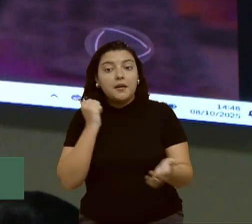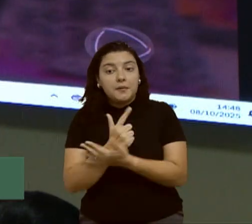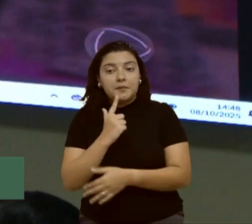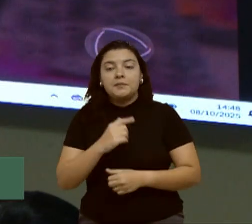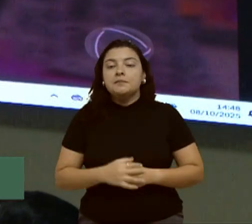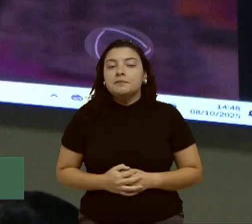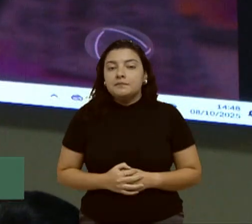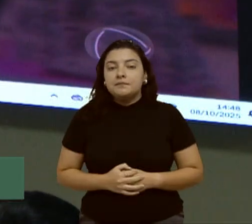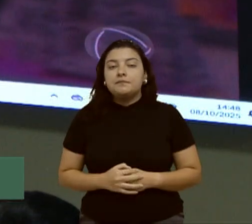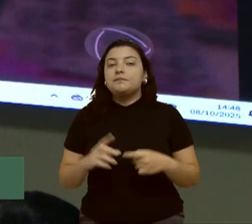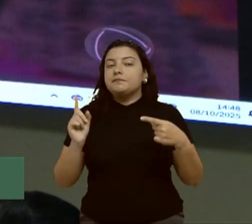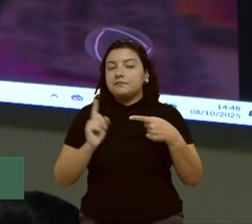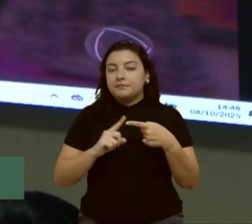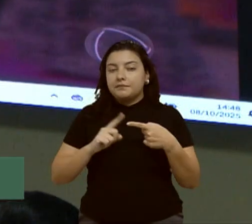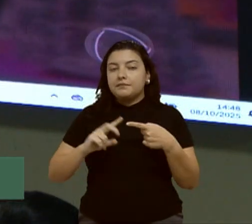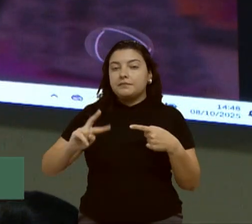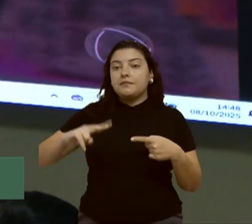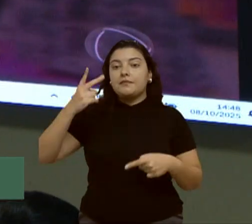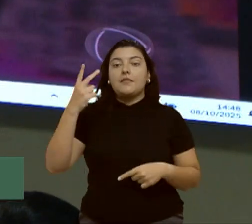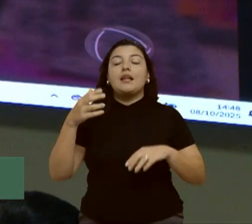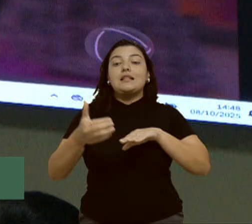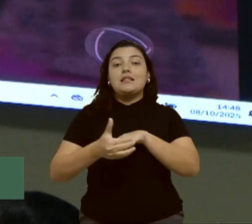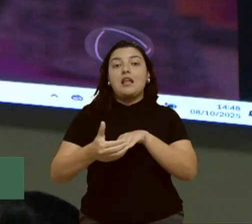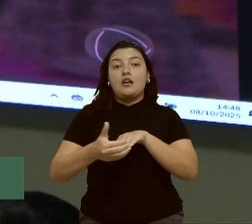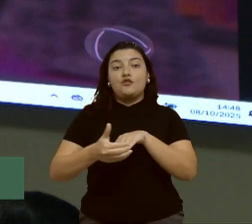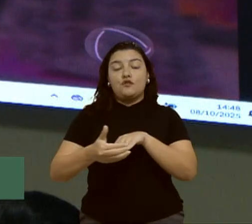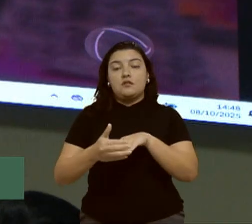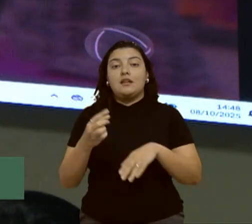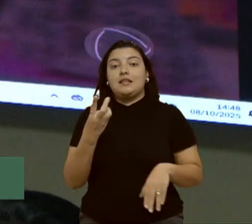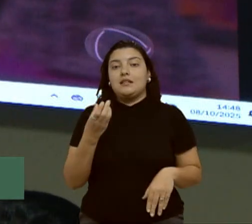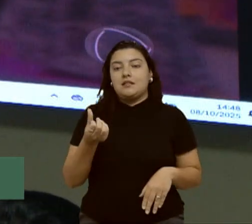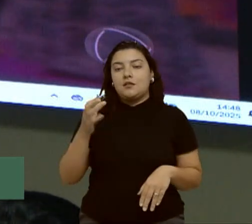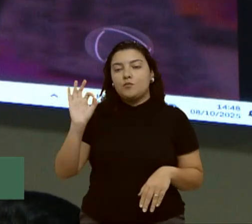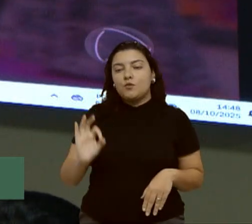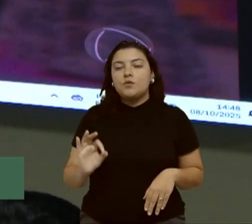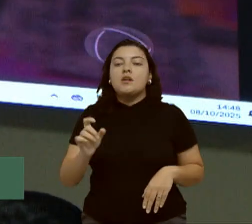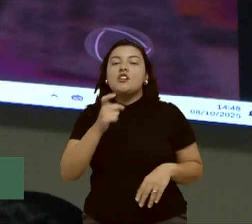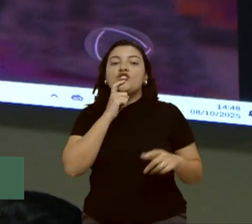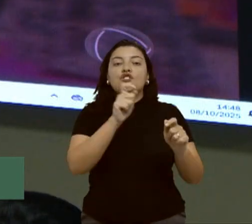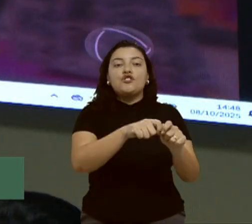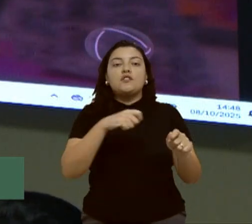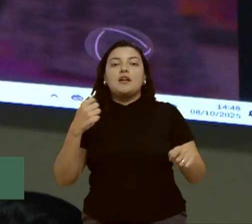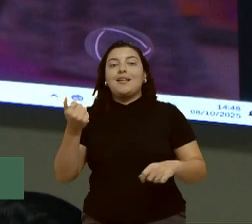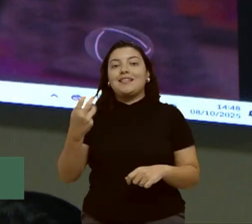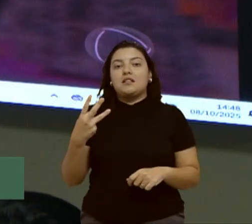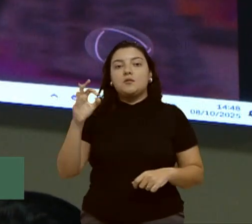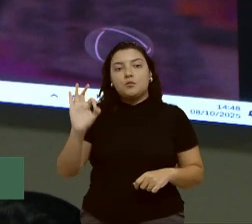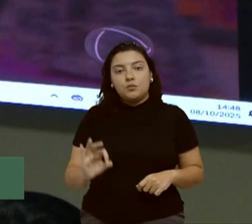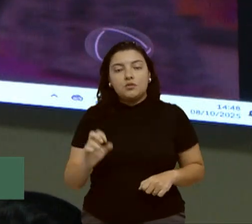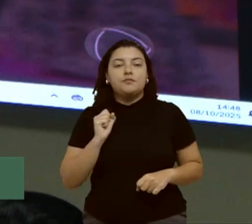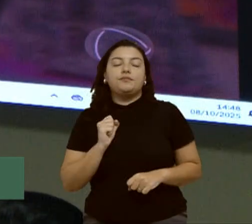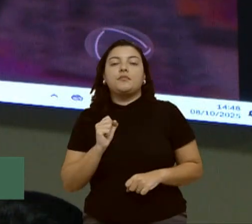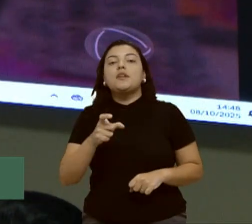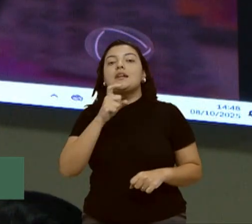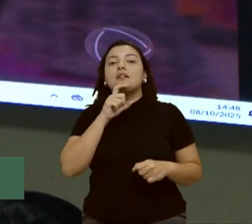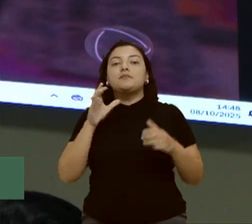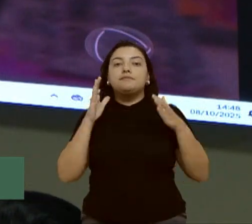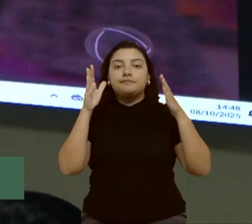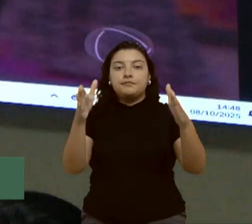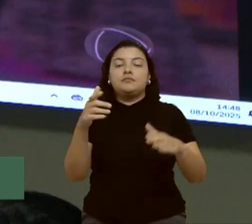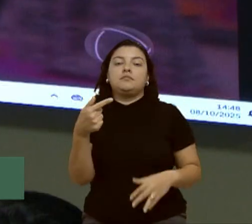pesquisando. Tênis, alta de 36%. Geladeira, mais de 13%.